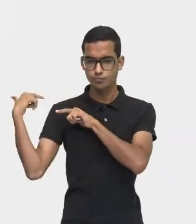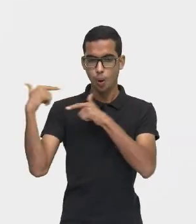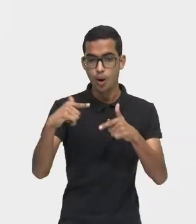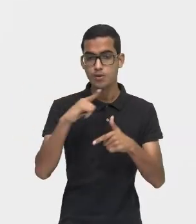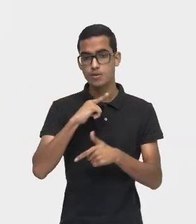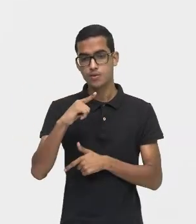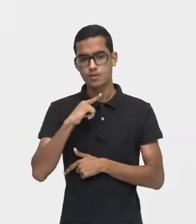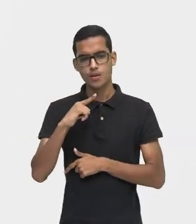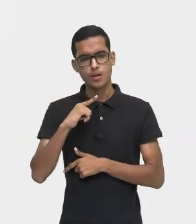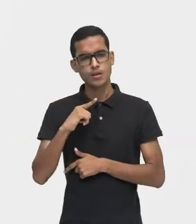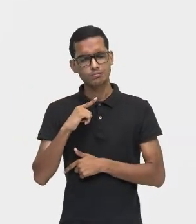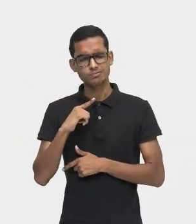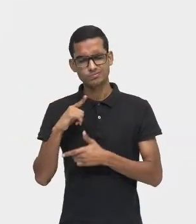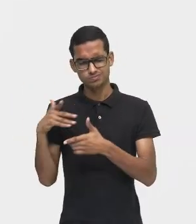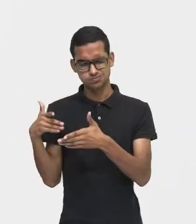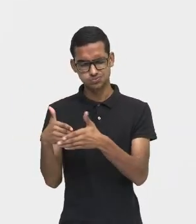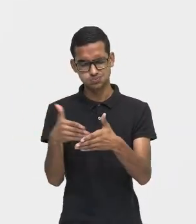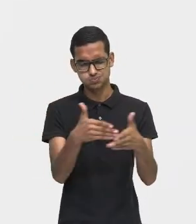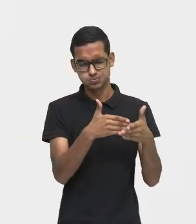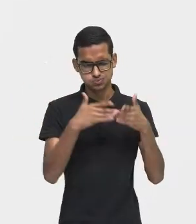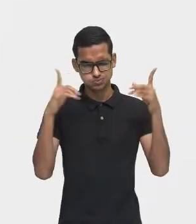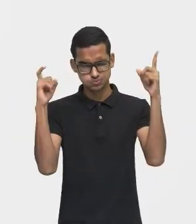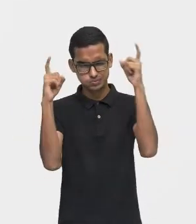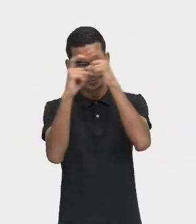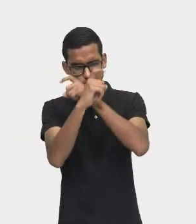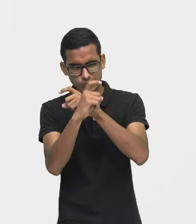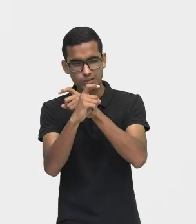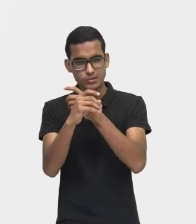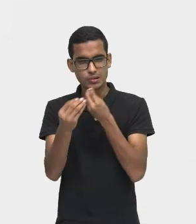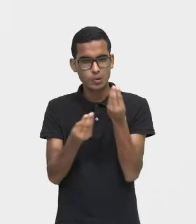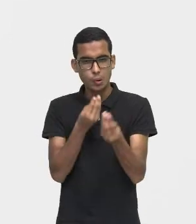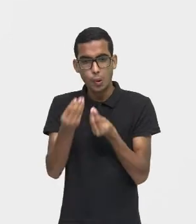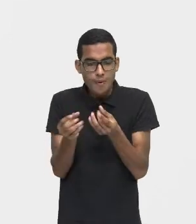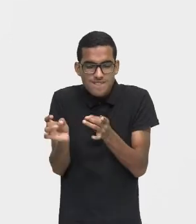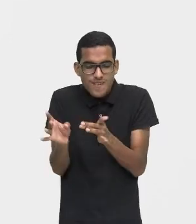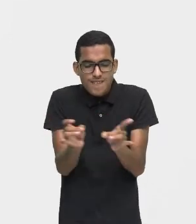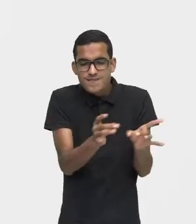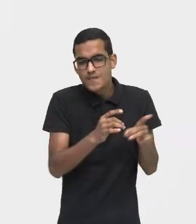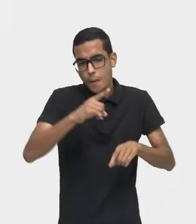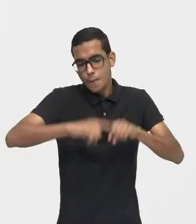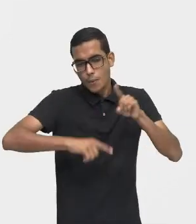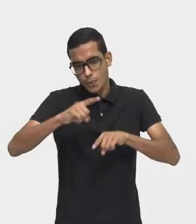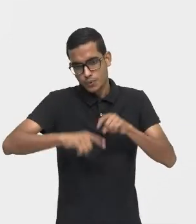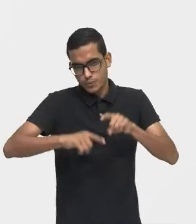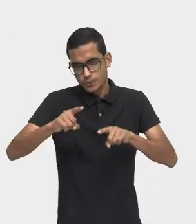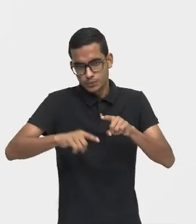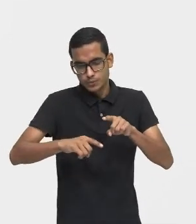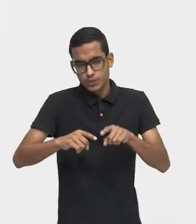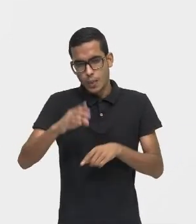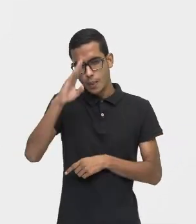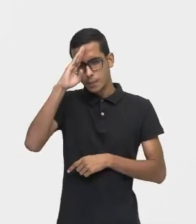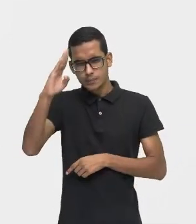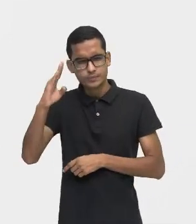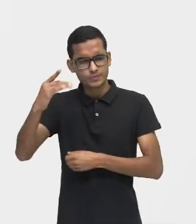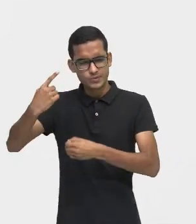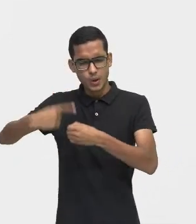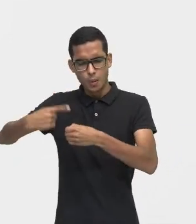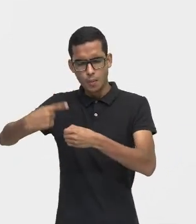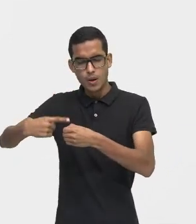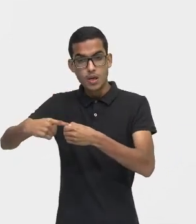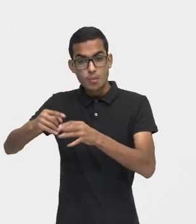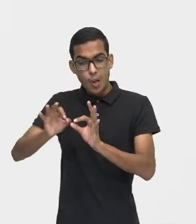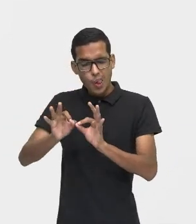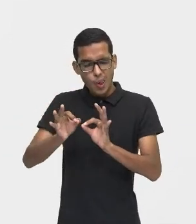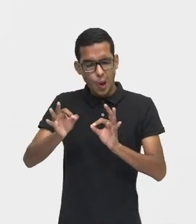vezes realmente encontram uma enorme dificuldade aí de escoar seus produtos, principalmente de municípios mais distantes.